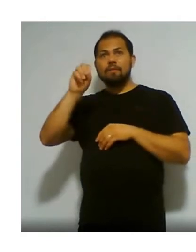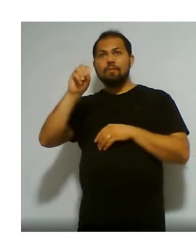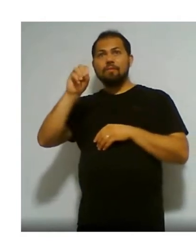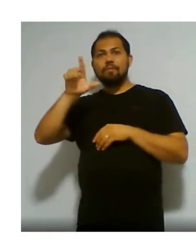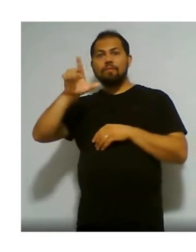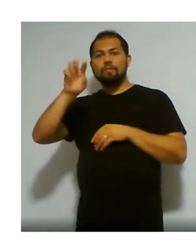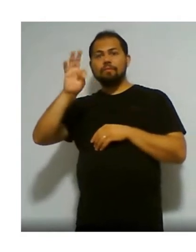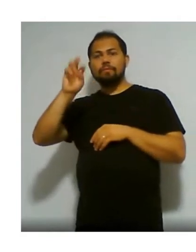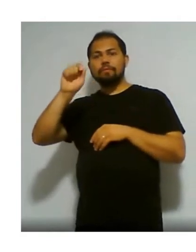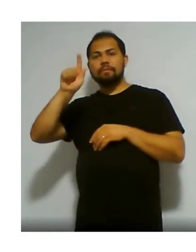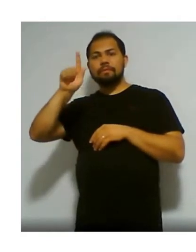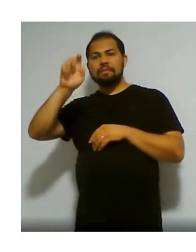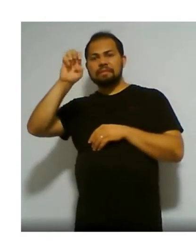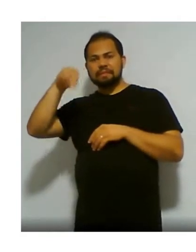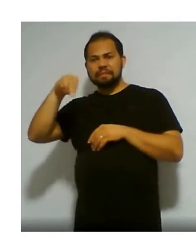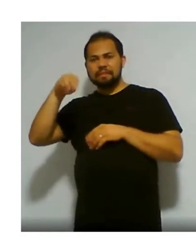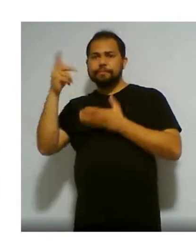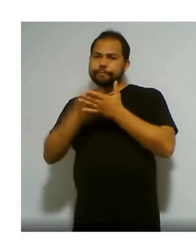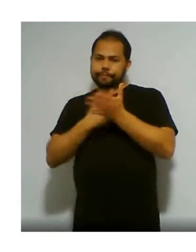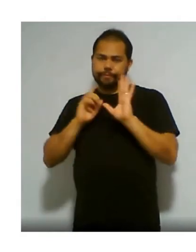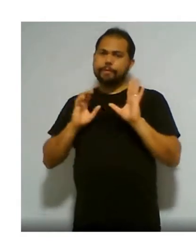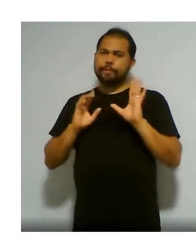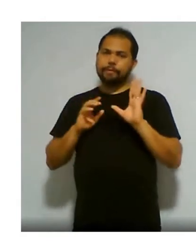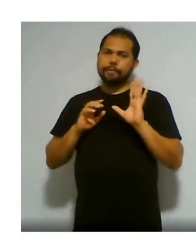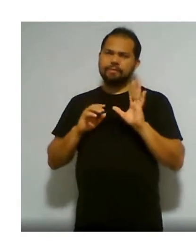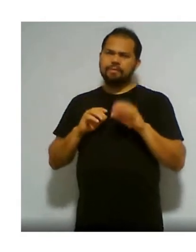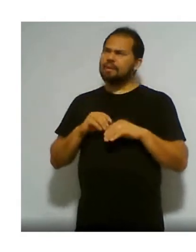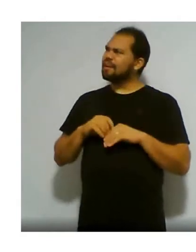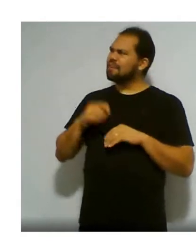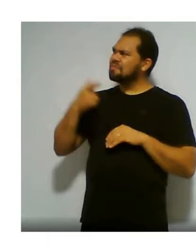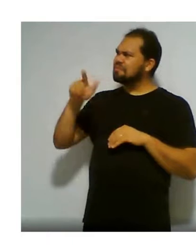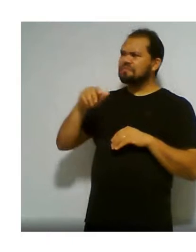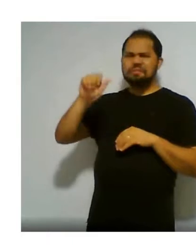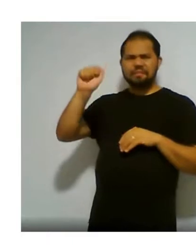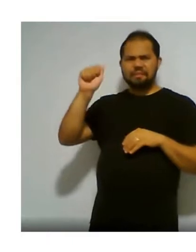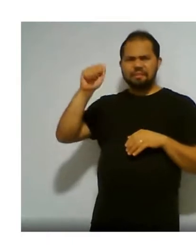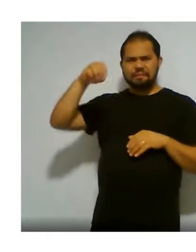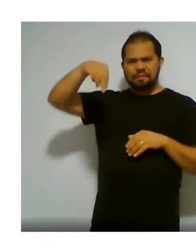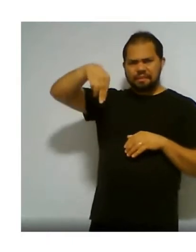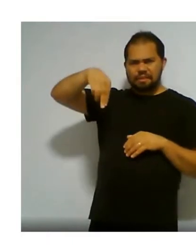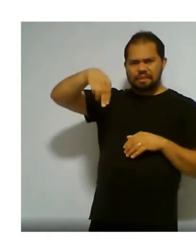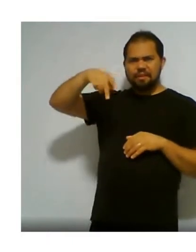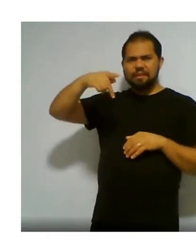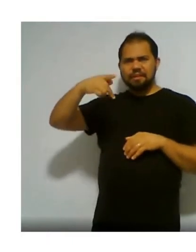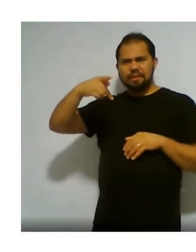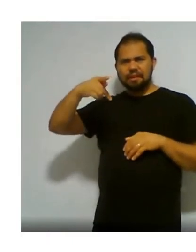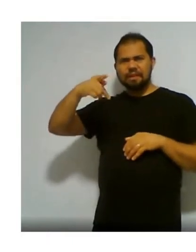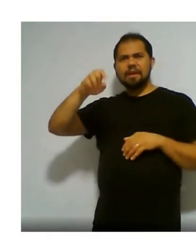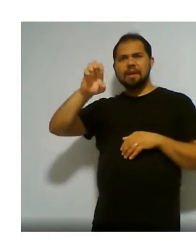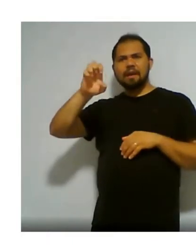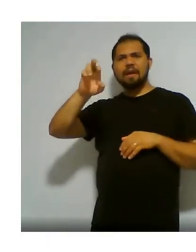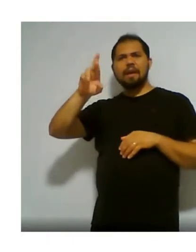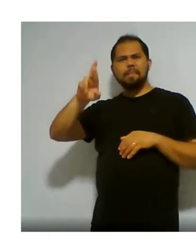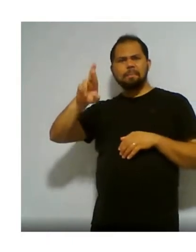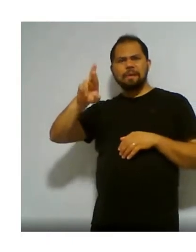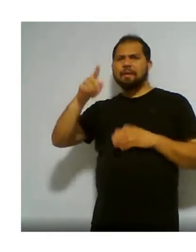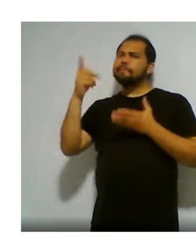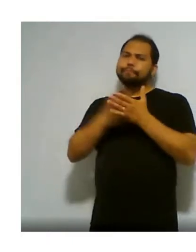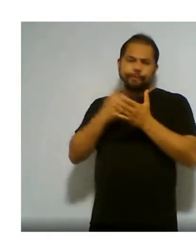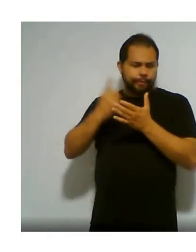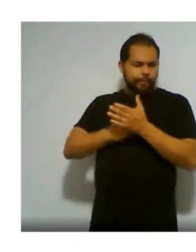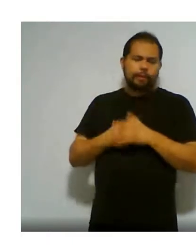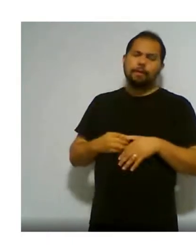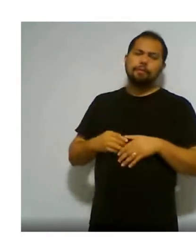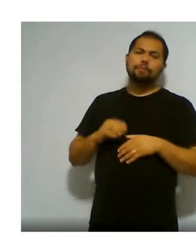que muita gente usa de forma incorreta é amperagem. Não existe esse termo amperagem. O termo correto é corrente elétrica. E a unidade de medida da corrente